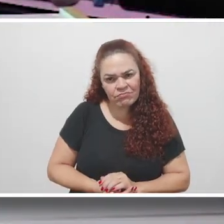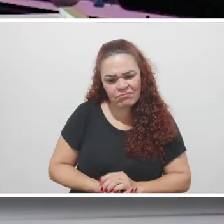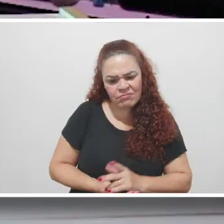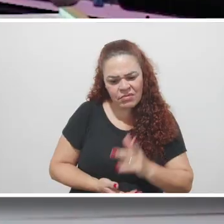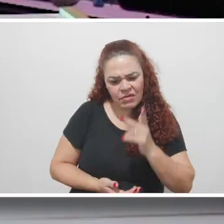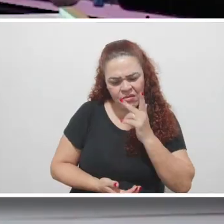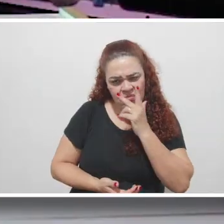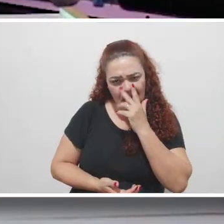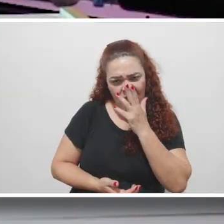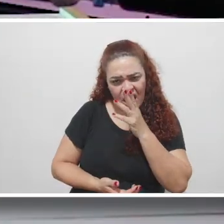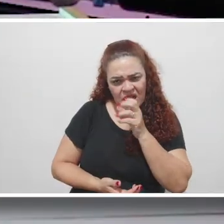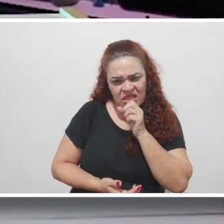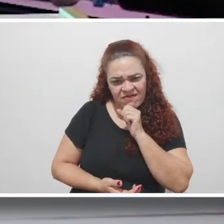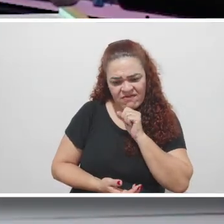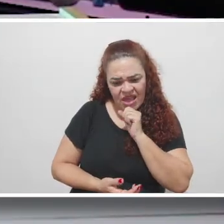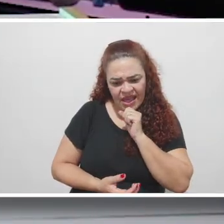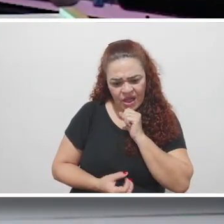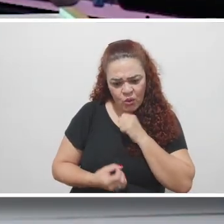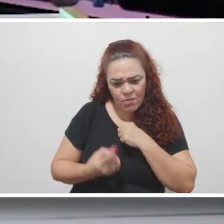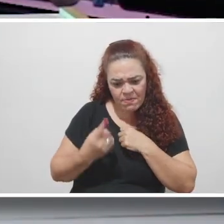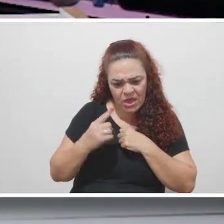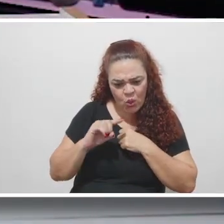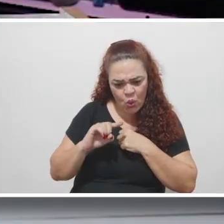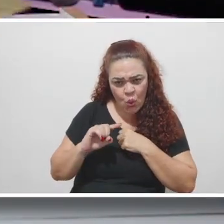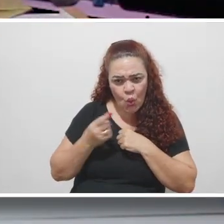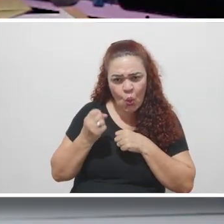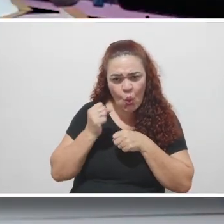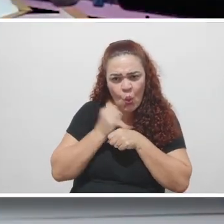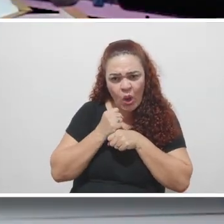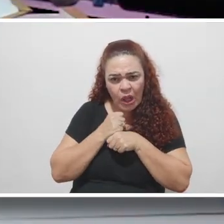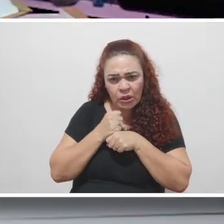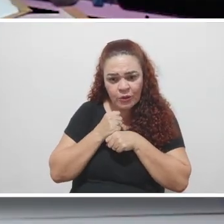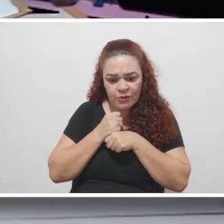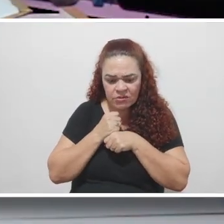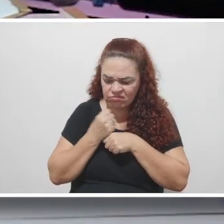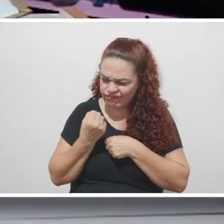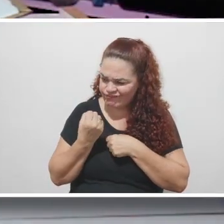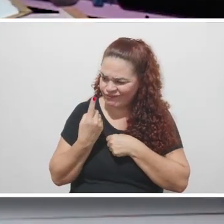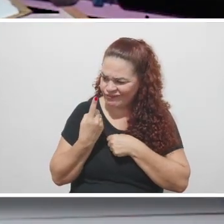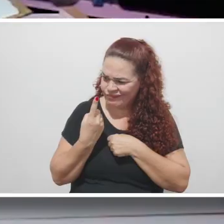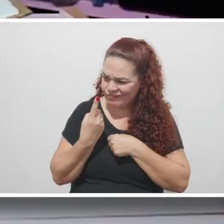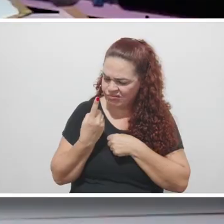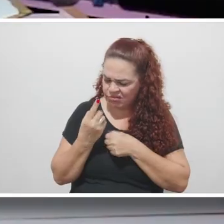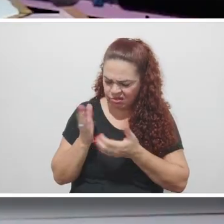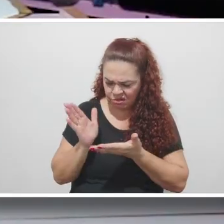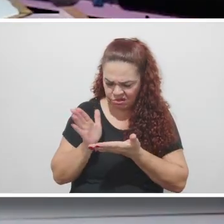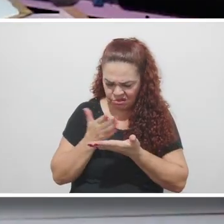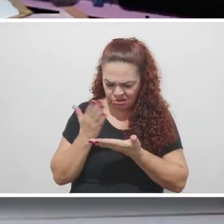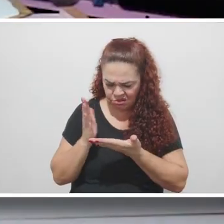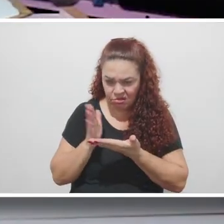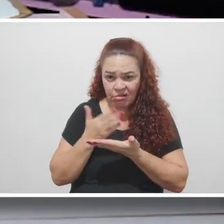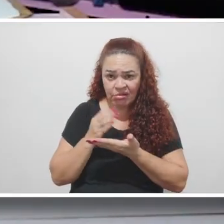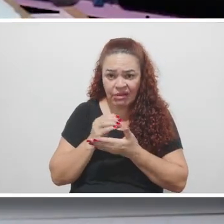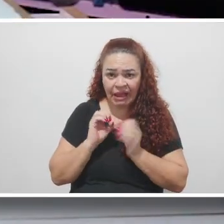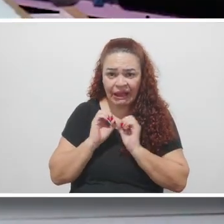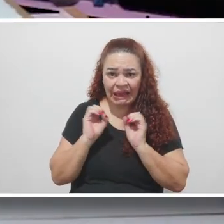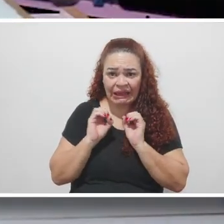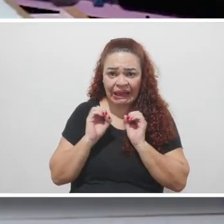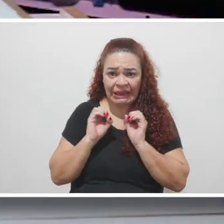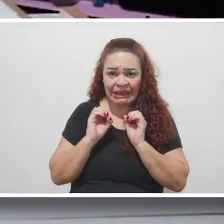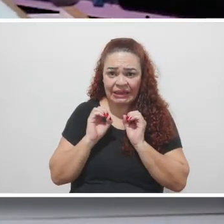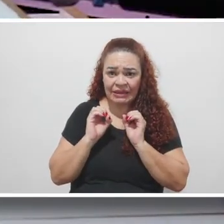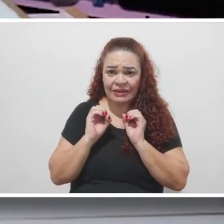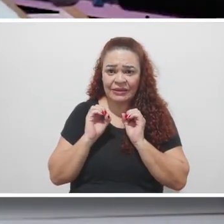Ele tem a aparência de um livro velho, de 1000 anos. E o mais estranho de tudo é que suas páginas estão em